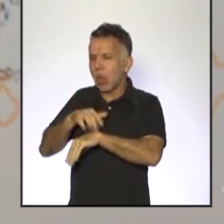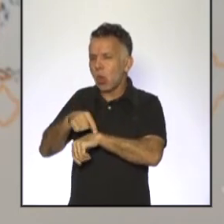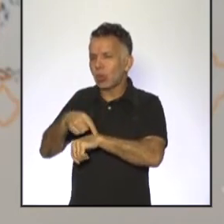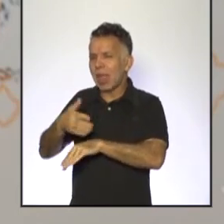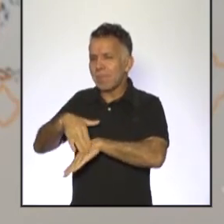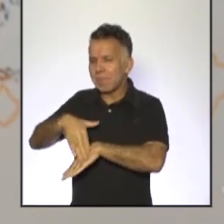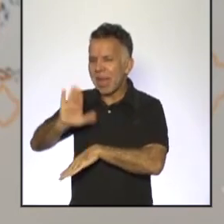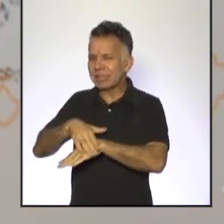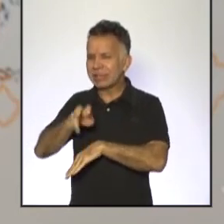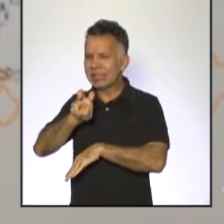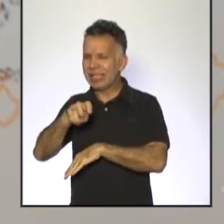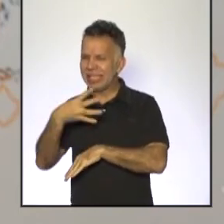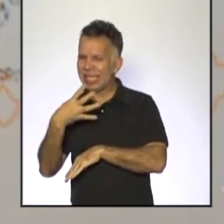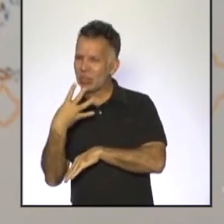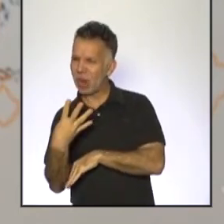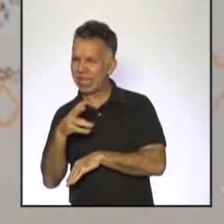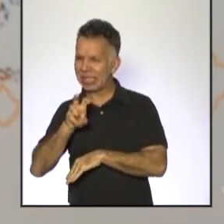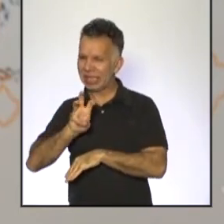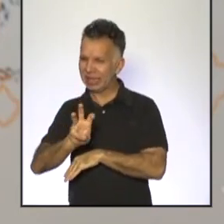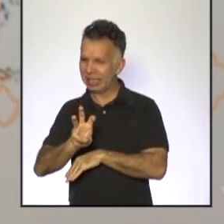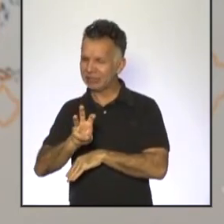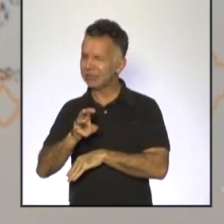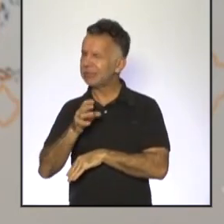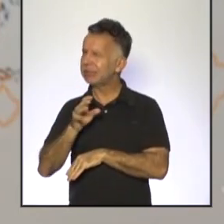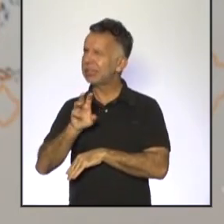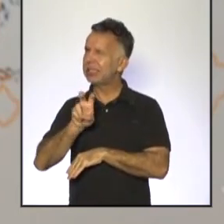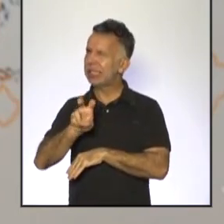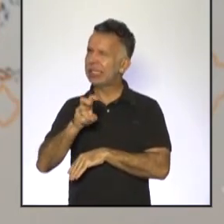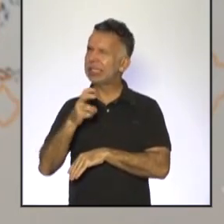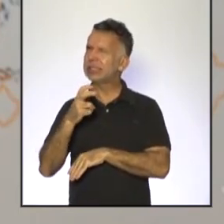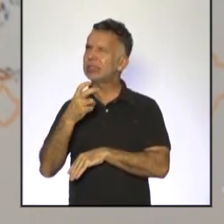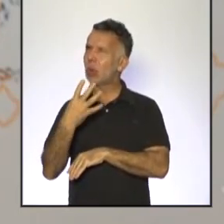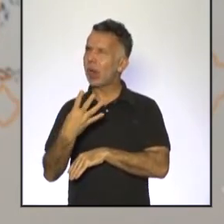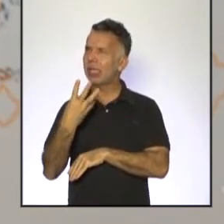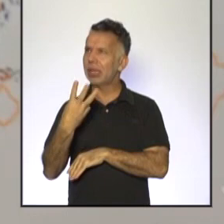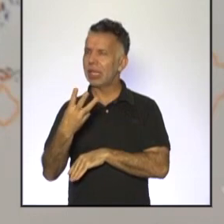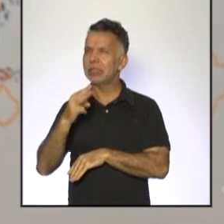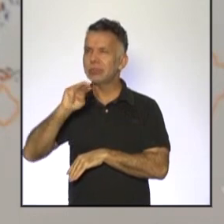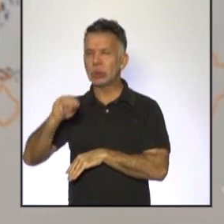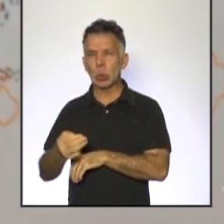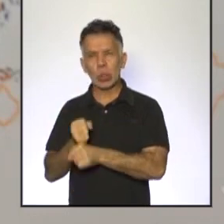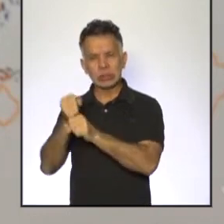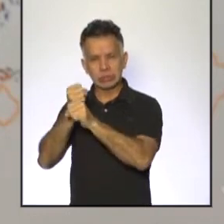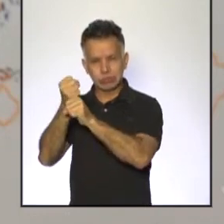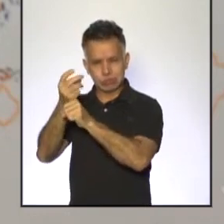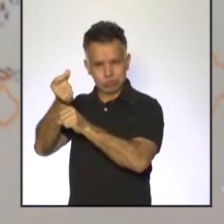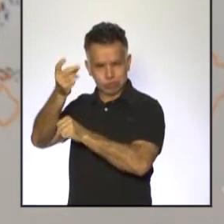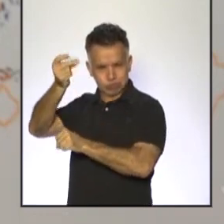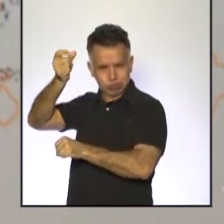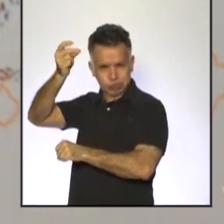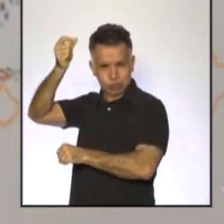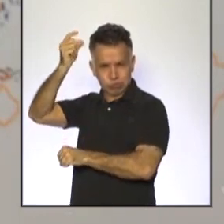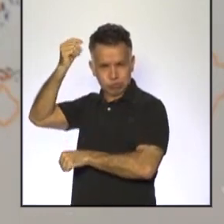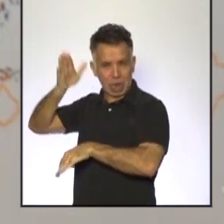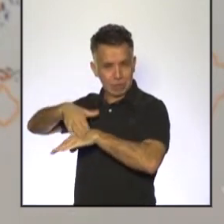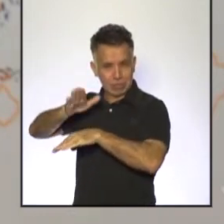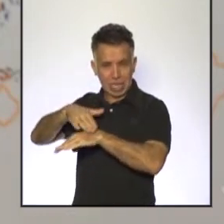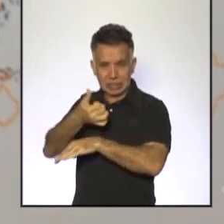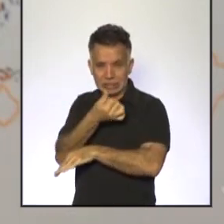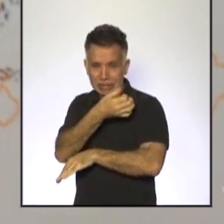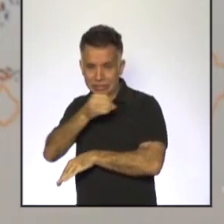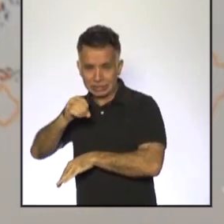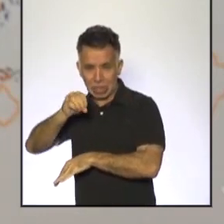de 543 milhões de anos atrás, há mais de 600 milhões de